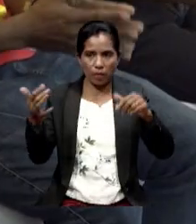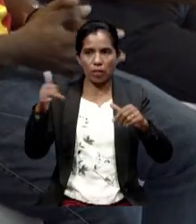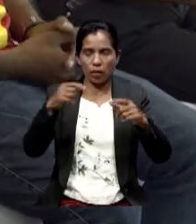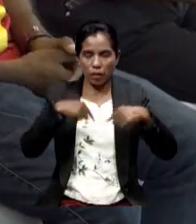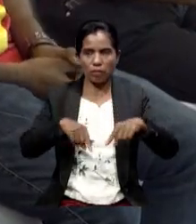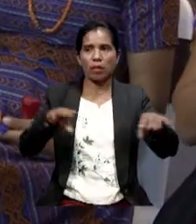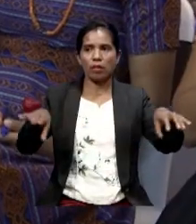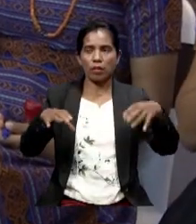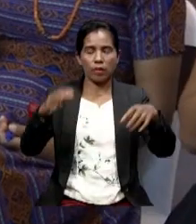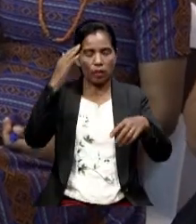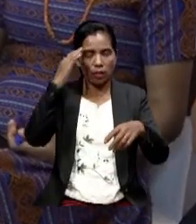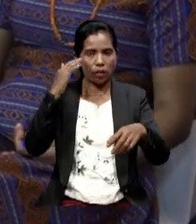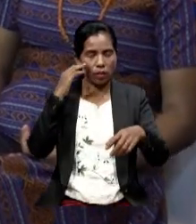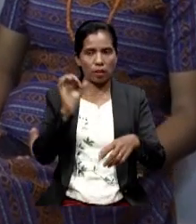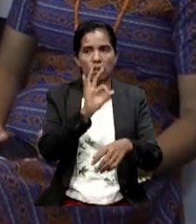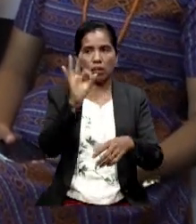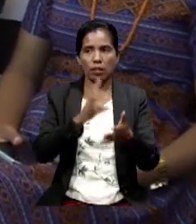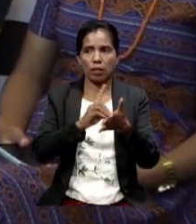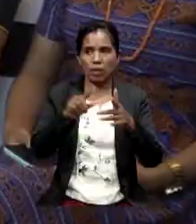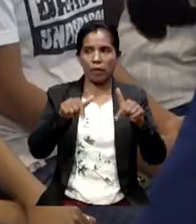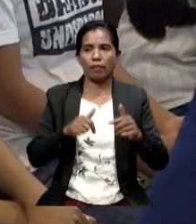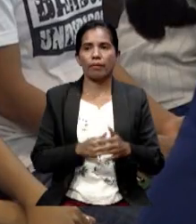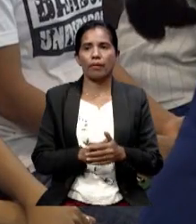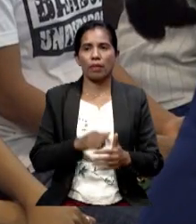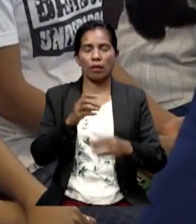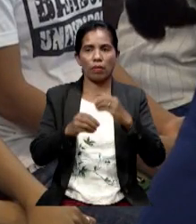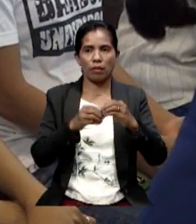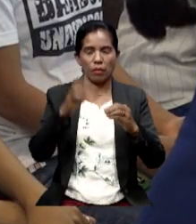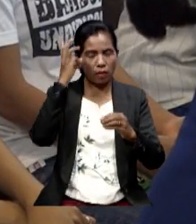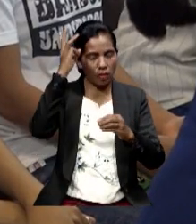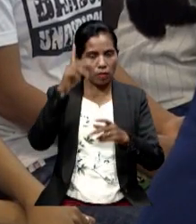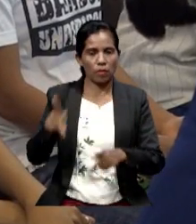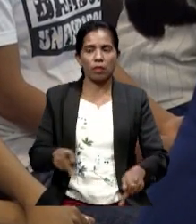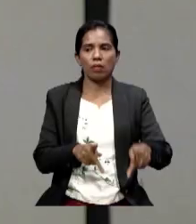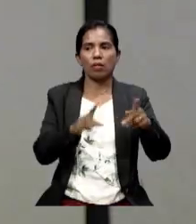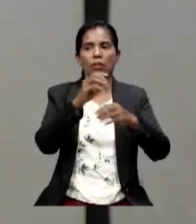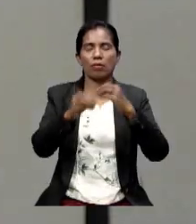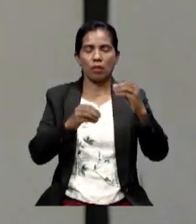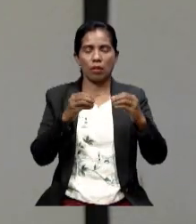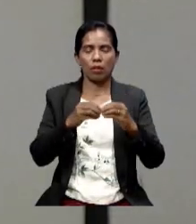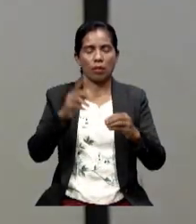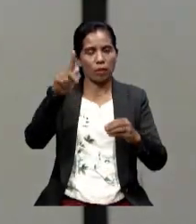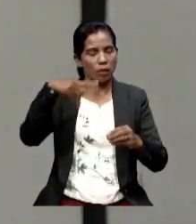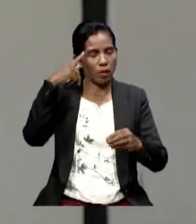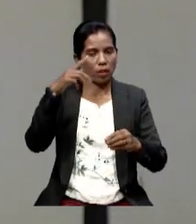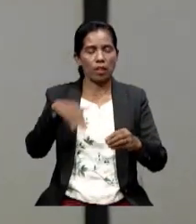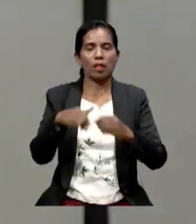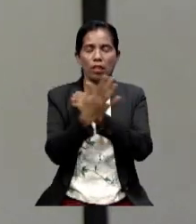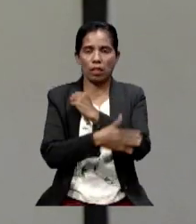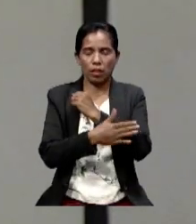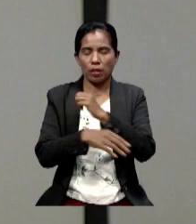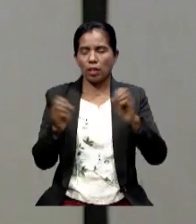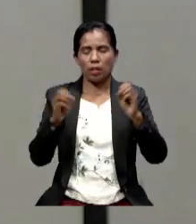Beatuba Serviço e a Coreia, e a sexta semana, né? Relaciona a preocupação público com a nova situação política e relaram lá em